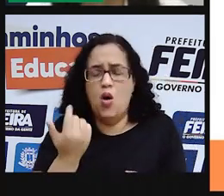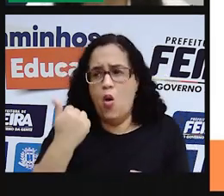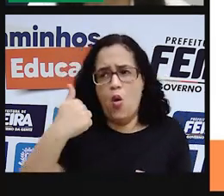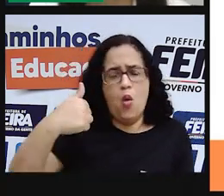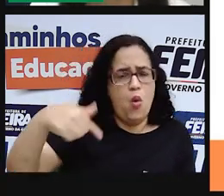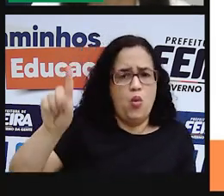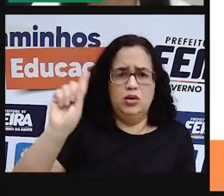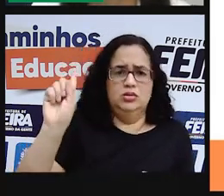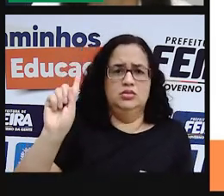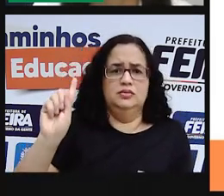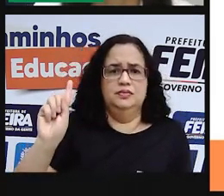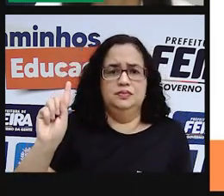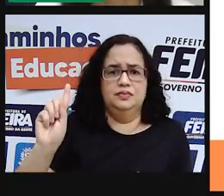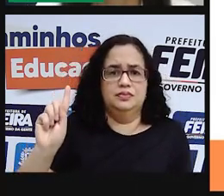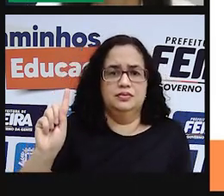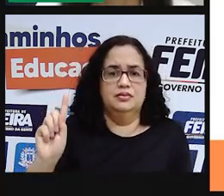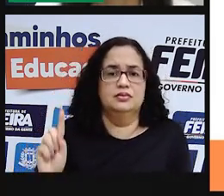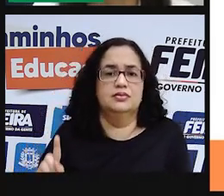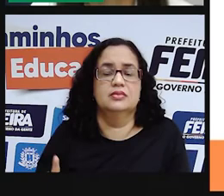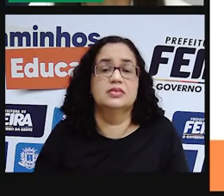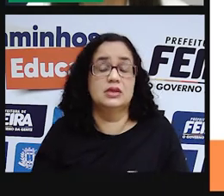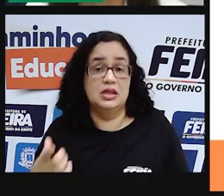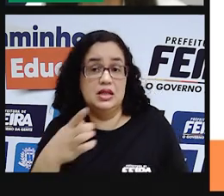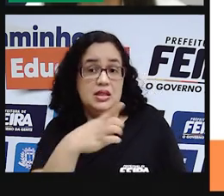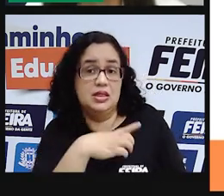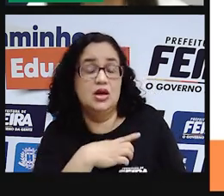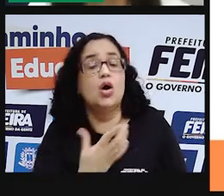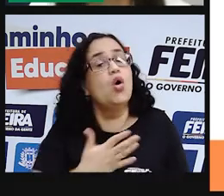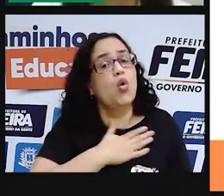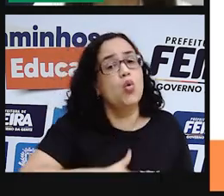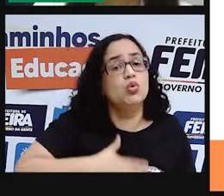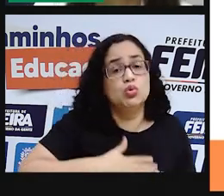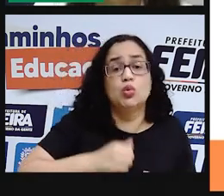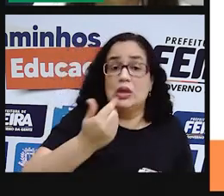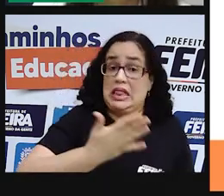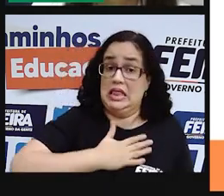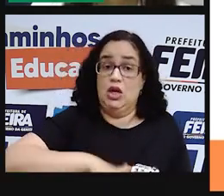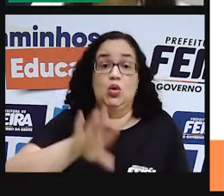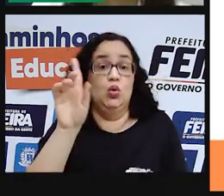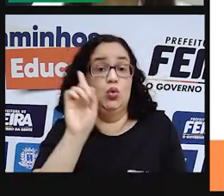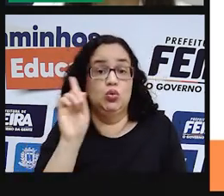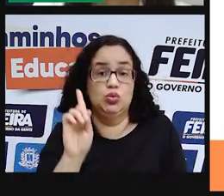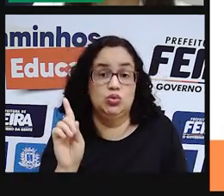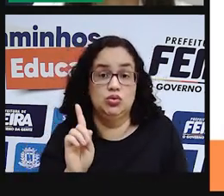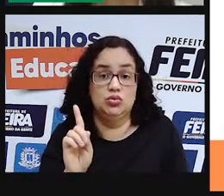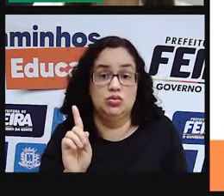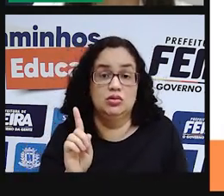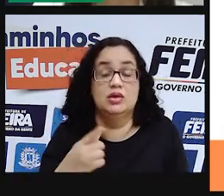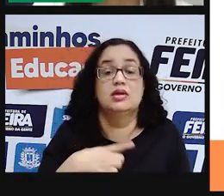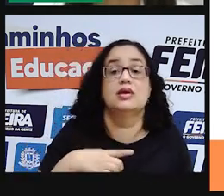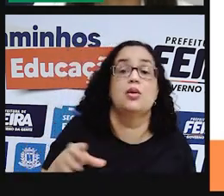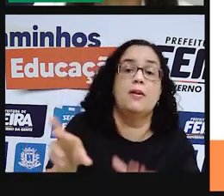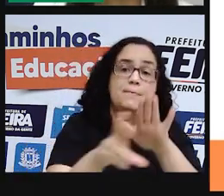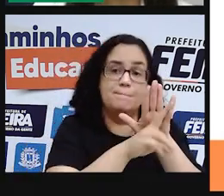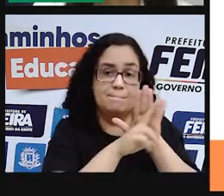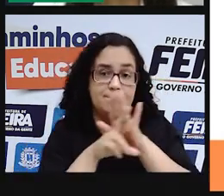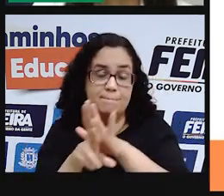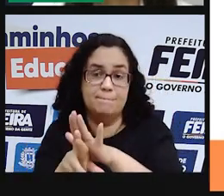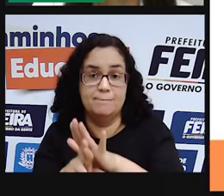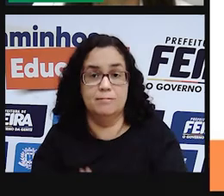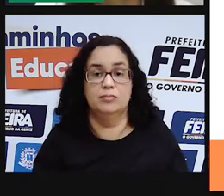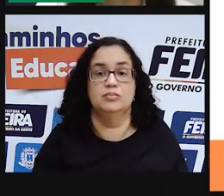contra, antes do autor expressar o que gostou e o que não gostou, ele tem que apresentar a